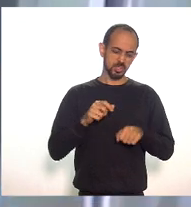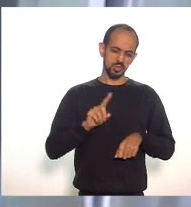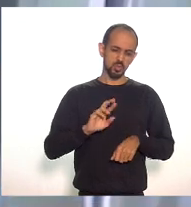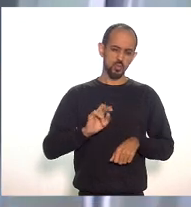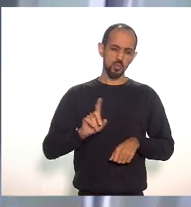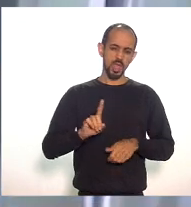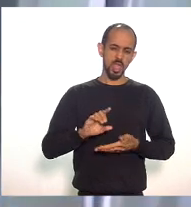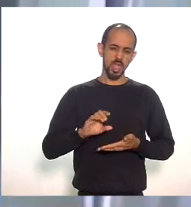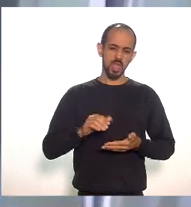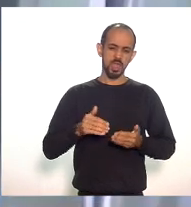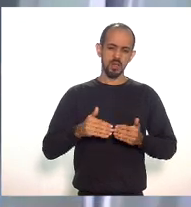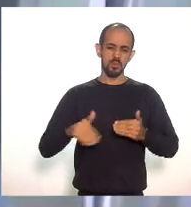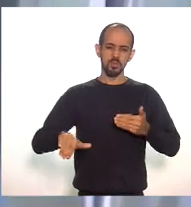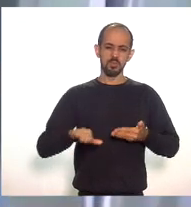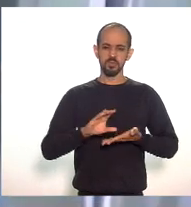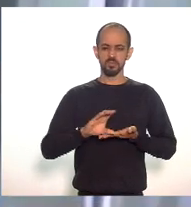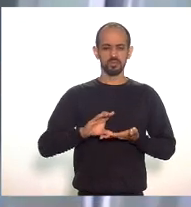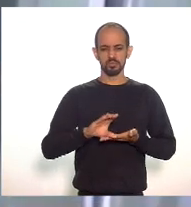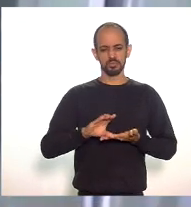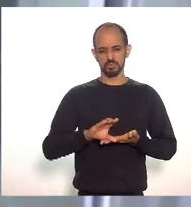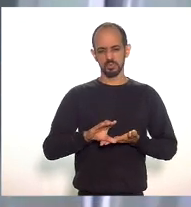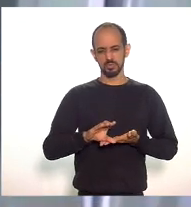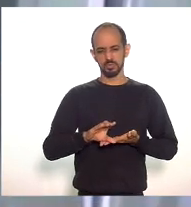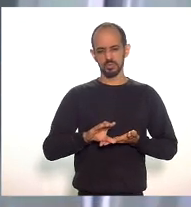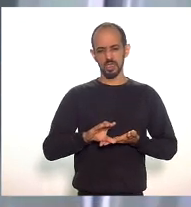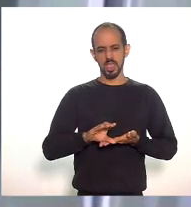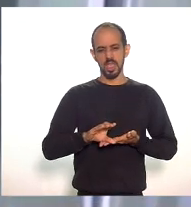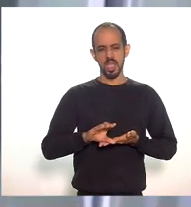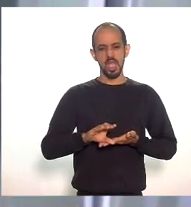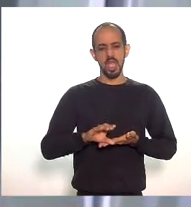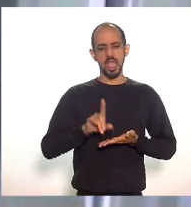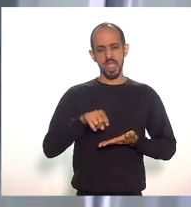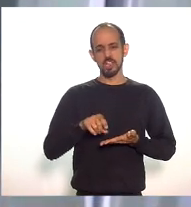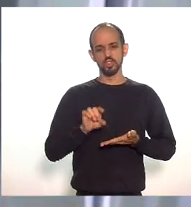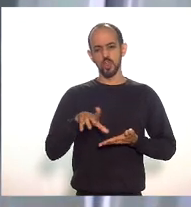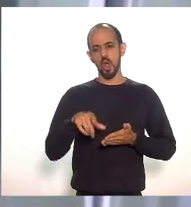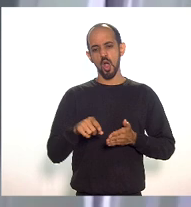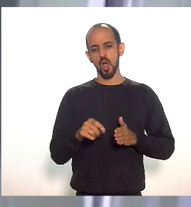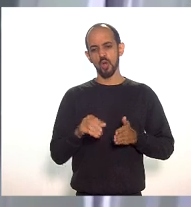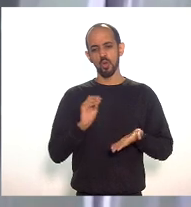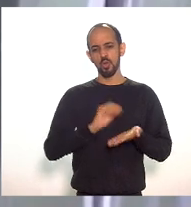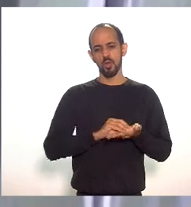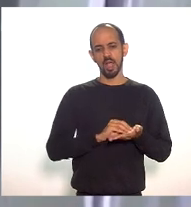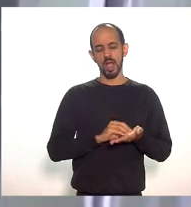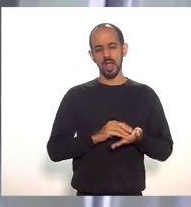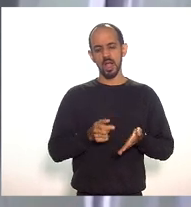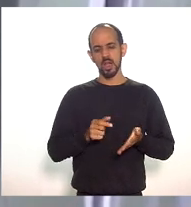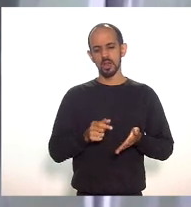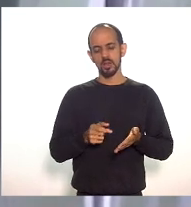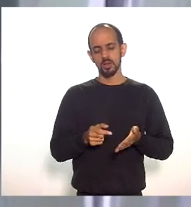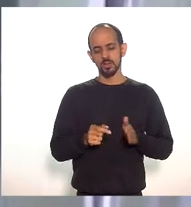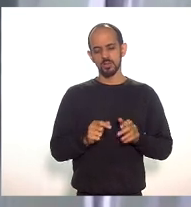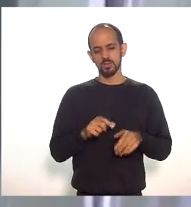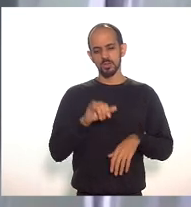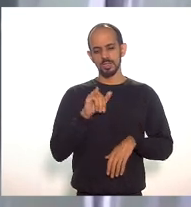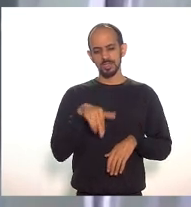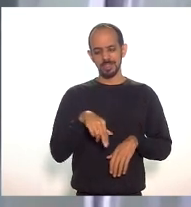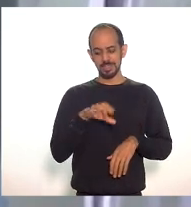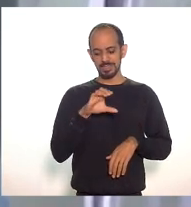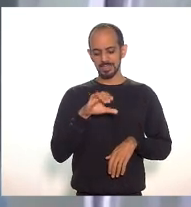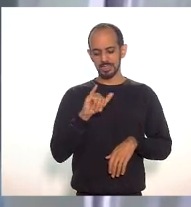inconstitucionalidade na sua propositura é que é simplesmente mais uma este o brasileiro dizendo que essa destilação